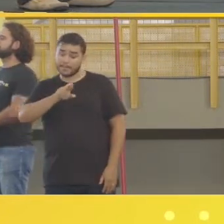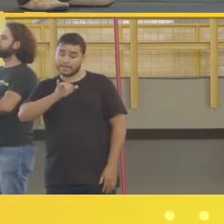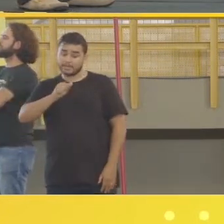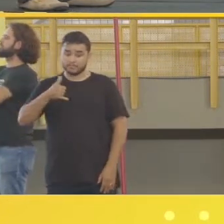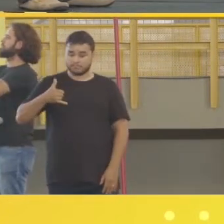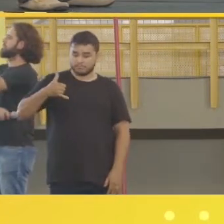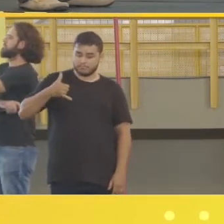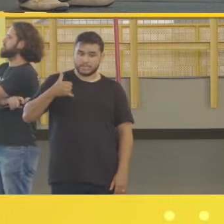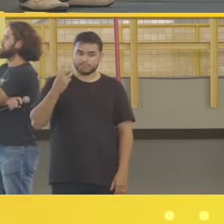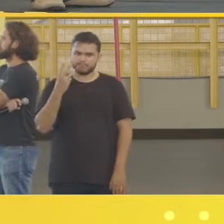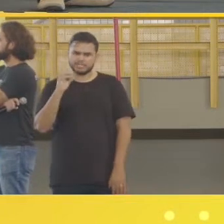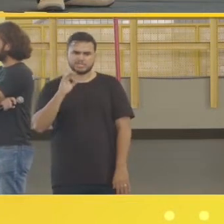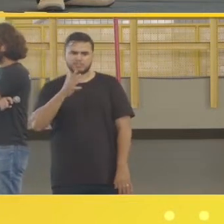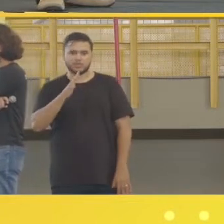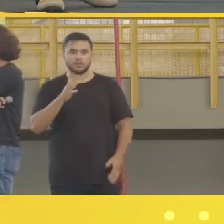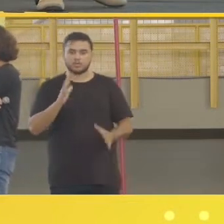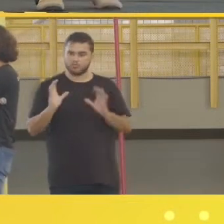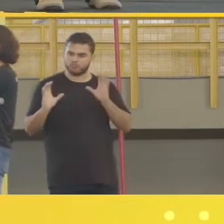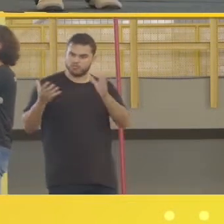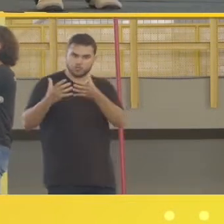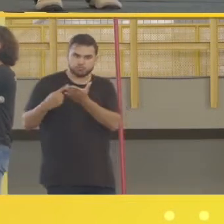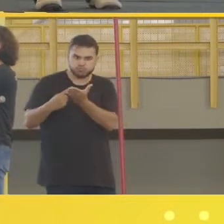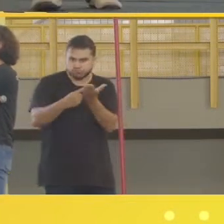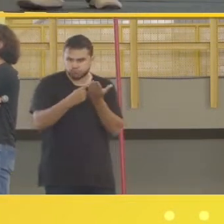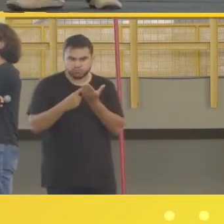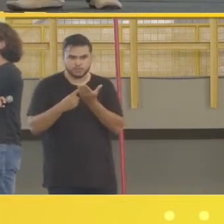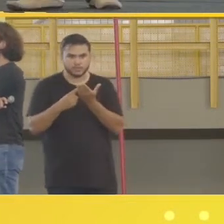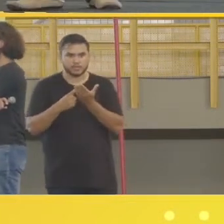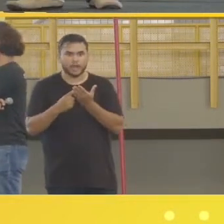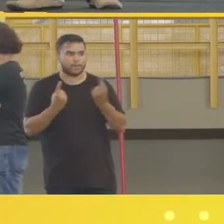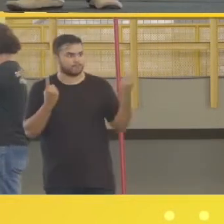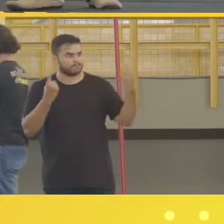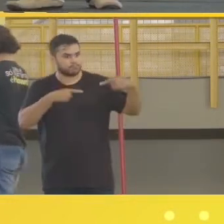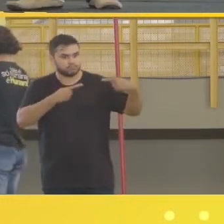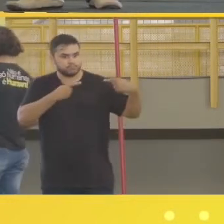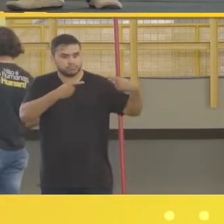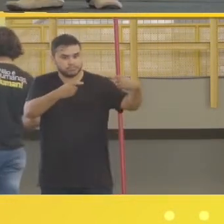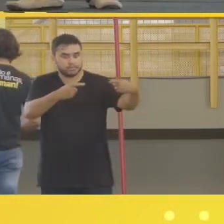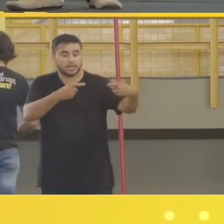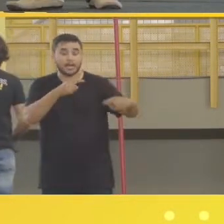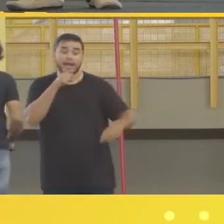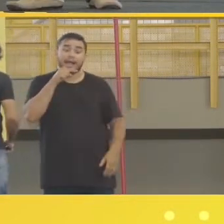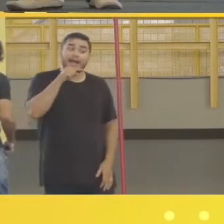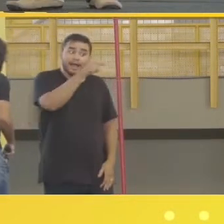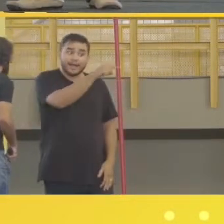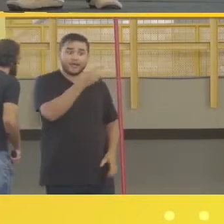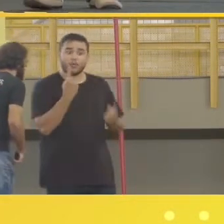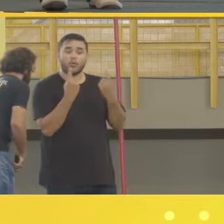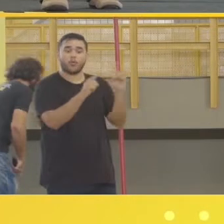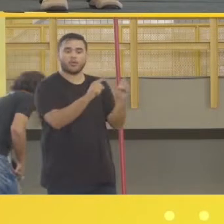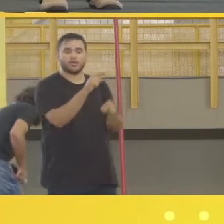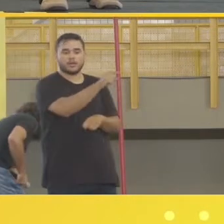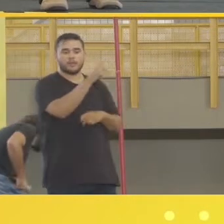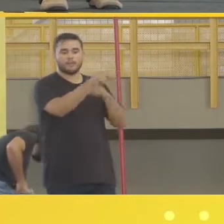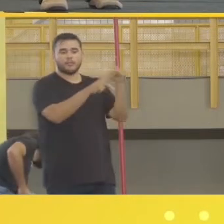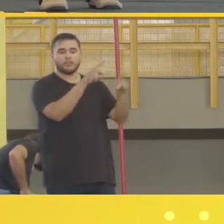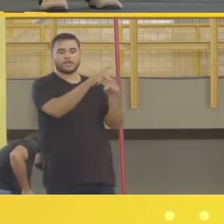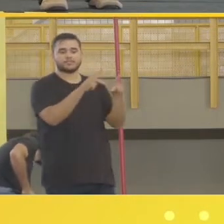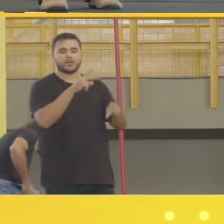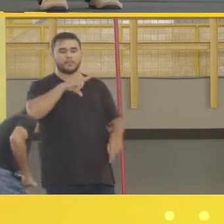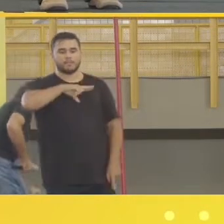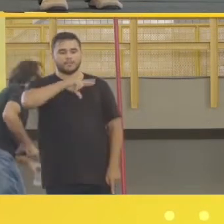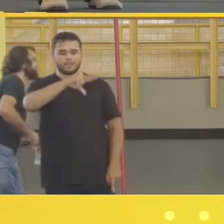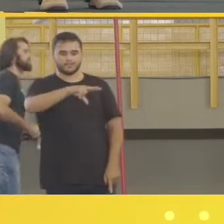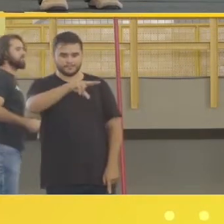em armas contra os portugueses. Na Bahia, o processo de independência foi mais demorado. É por isso que baiano comemora